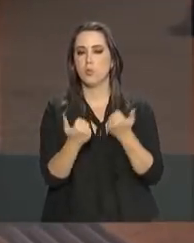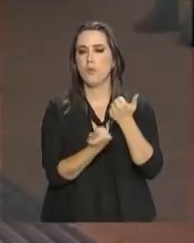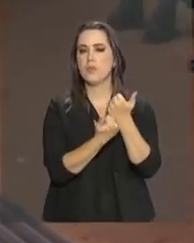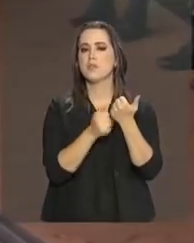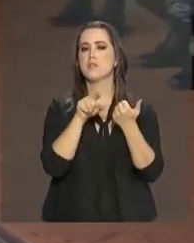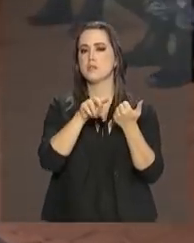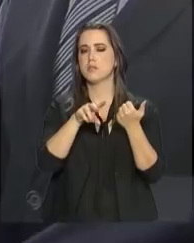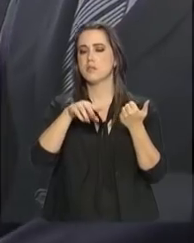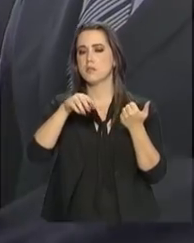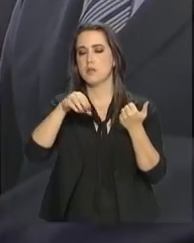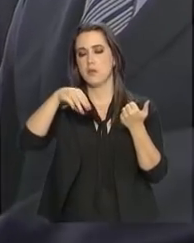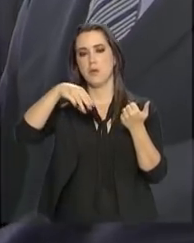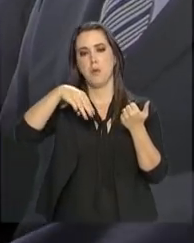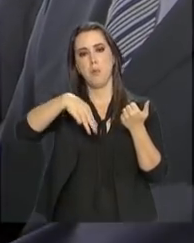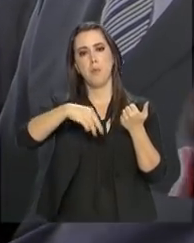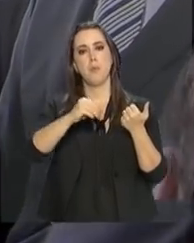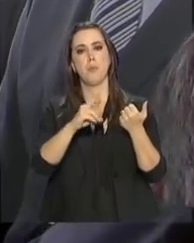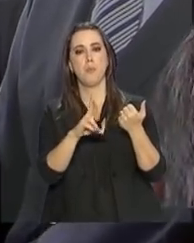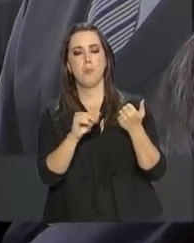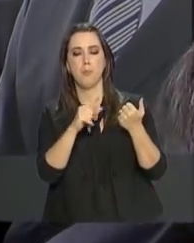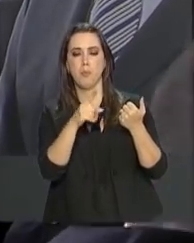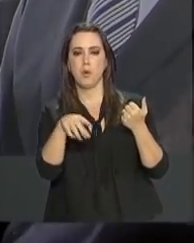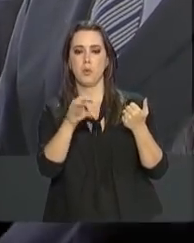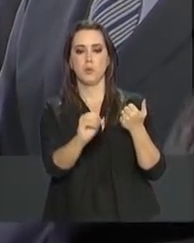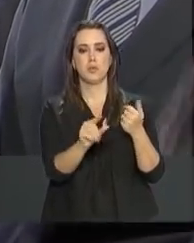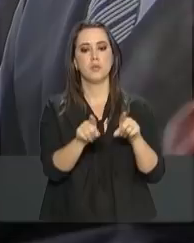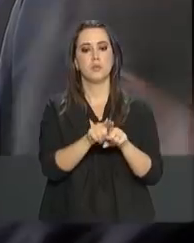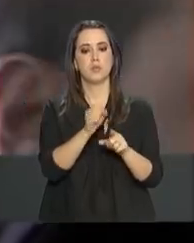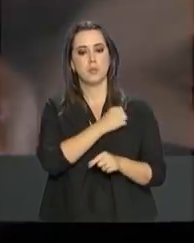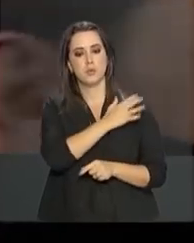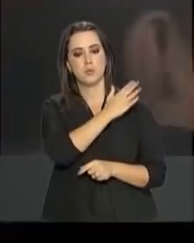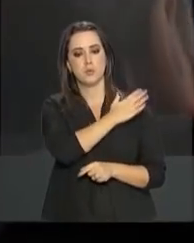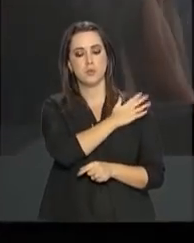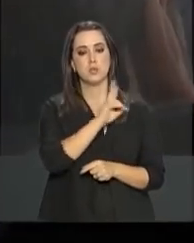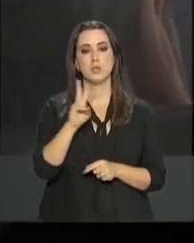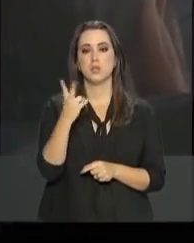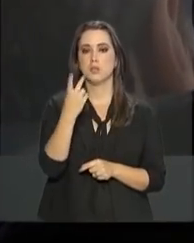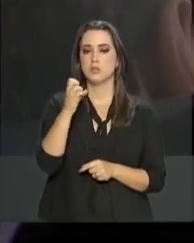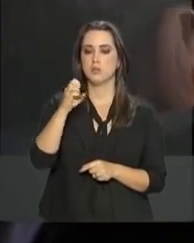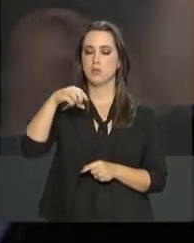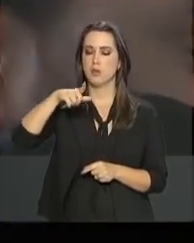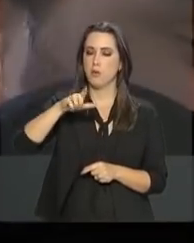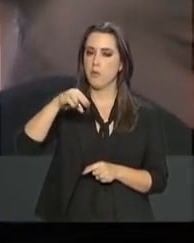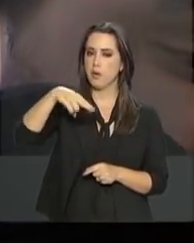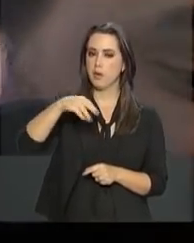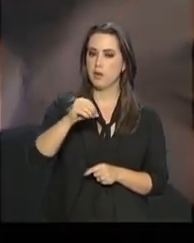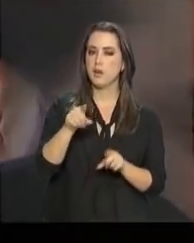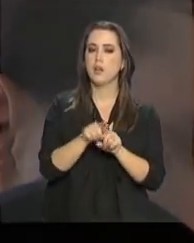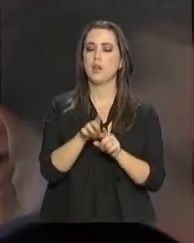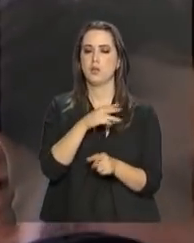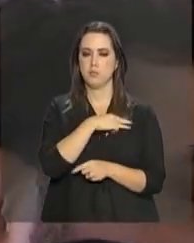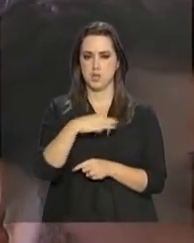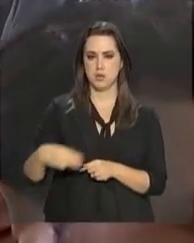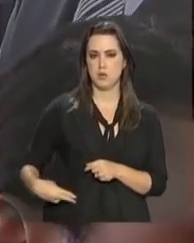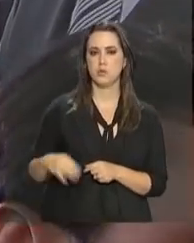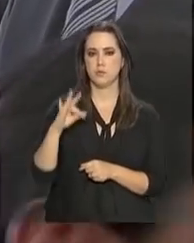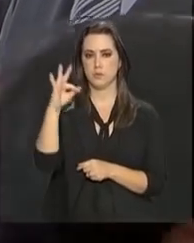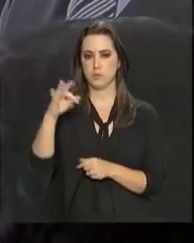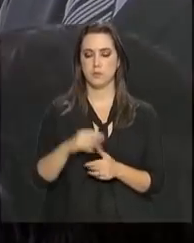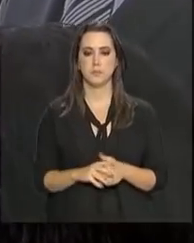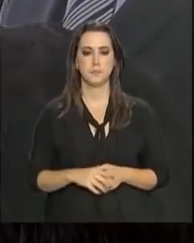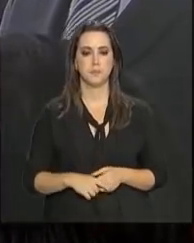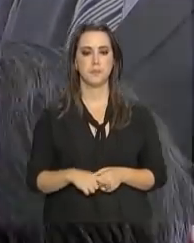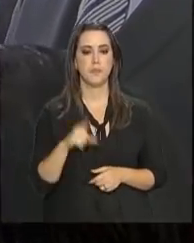hamilton mourão eo general augusto heleno e confirmou que vai assumir o gabinete de segurança institucional é tão importante